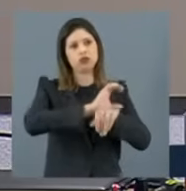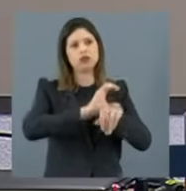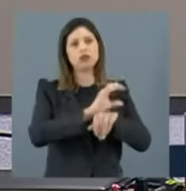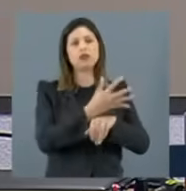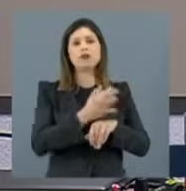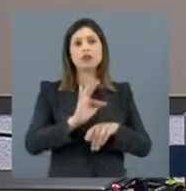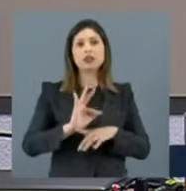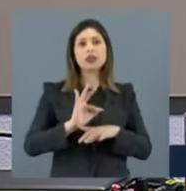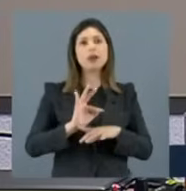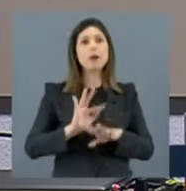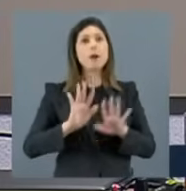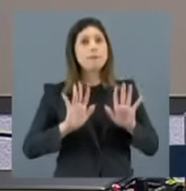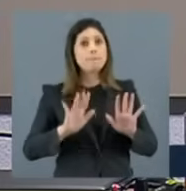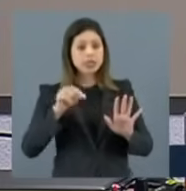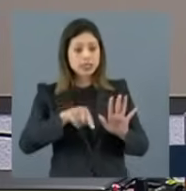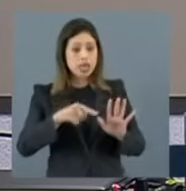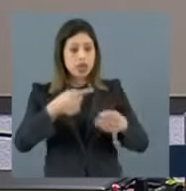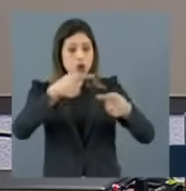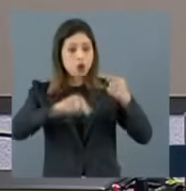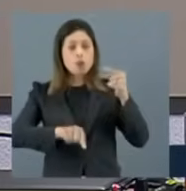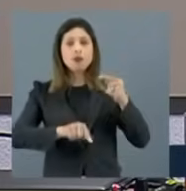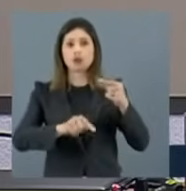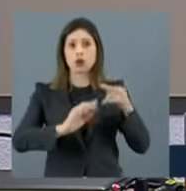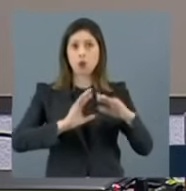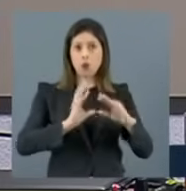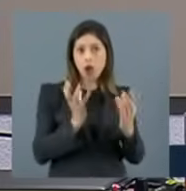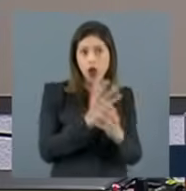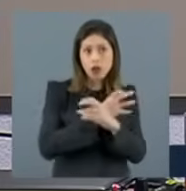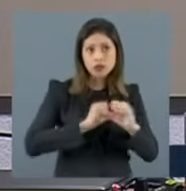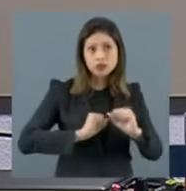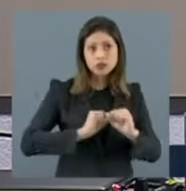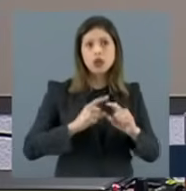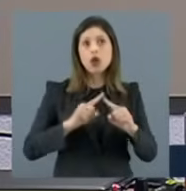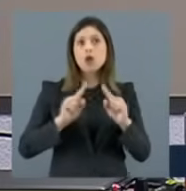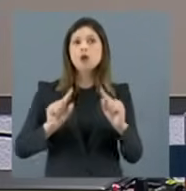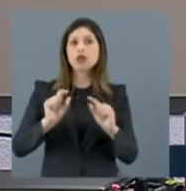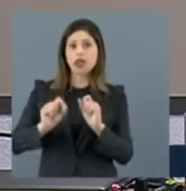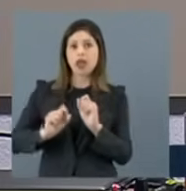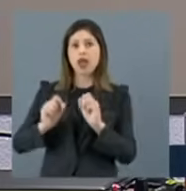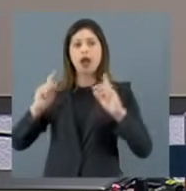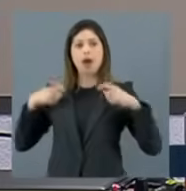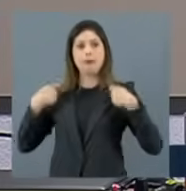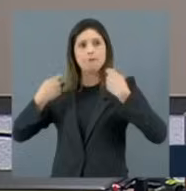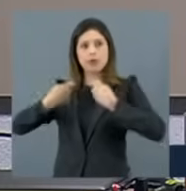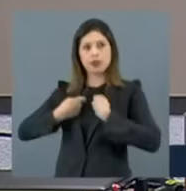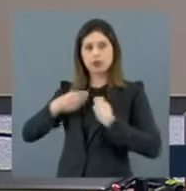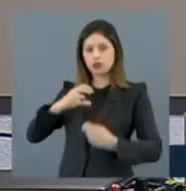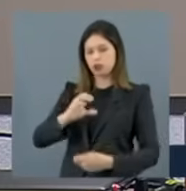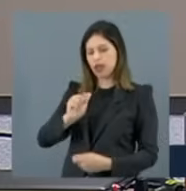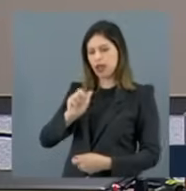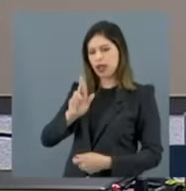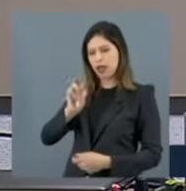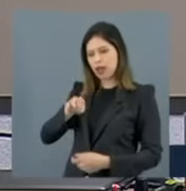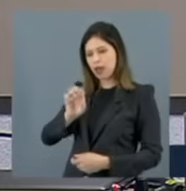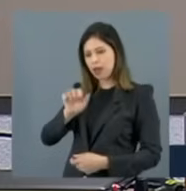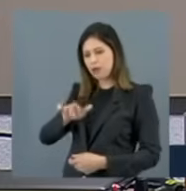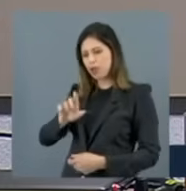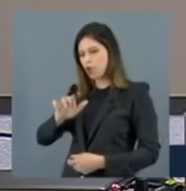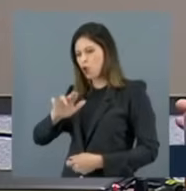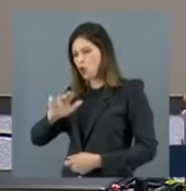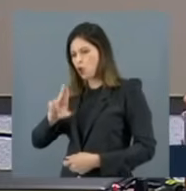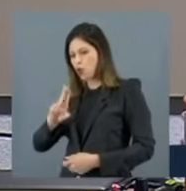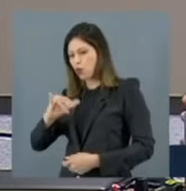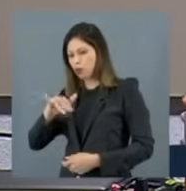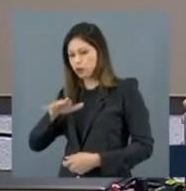Apesar de condenar o retorno da censura, a ministra Carmen Lúcia votou a favor da decisão. Ela destacou isso, tem vídeo